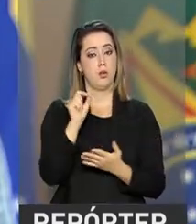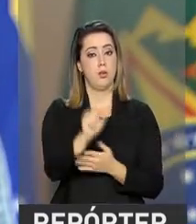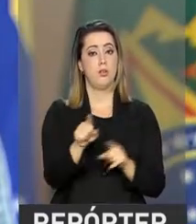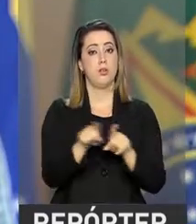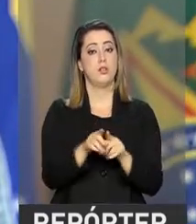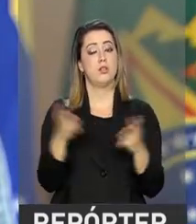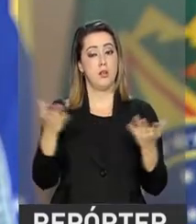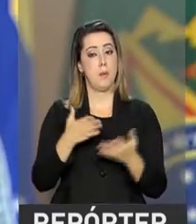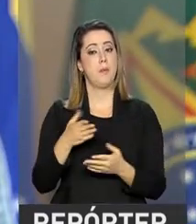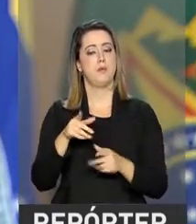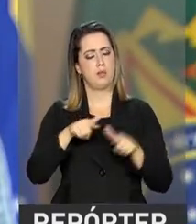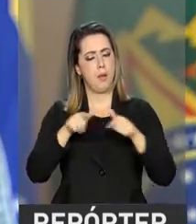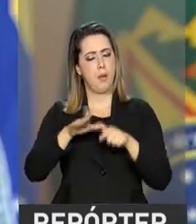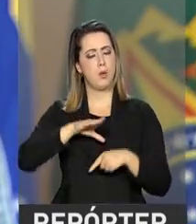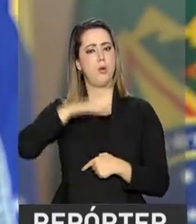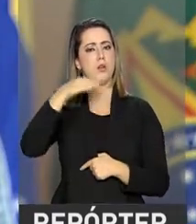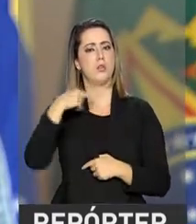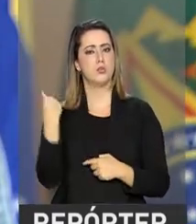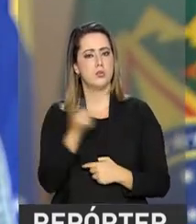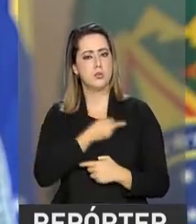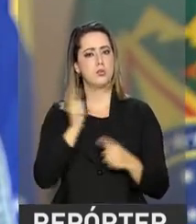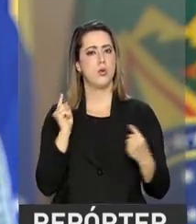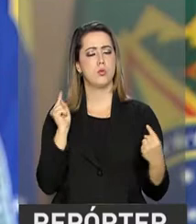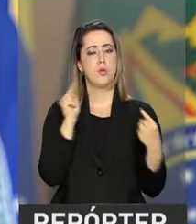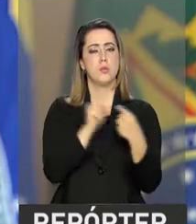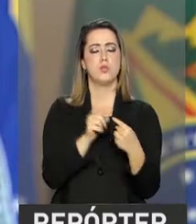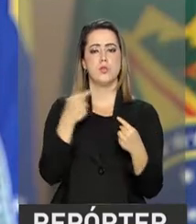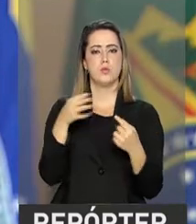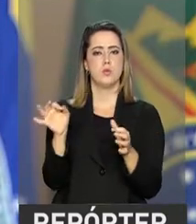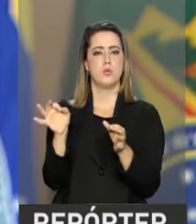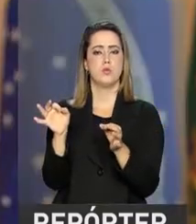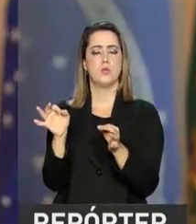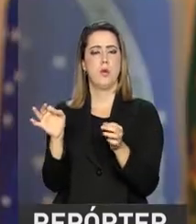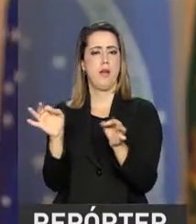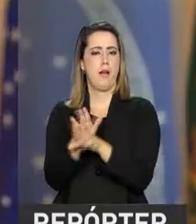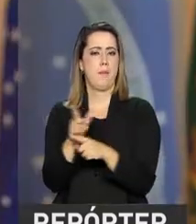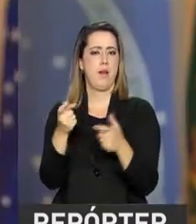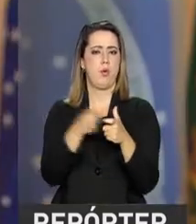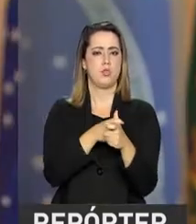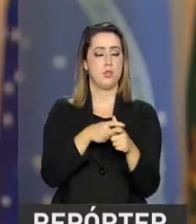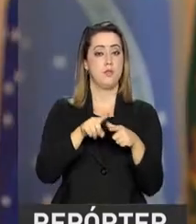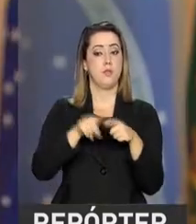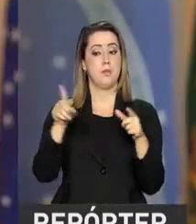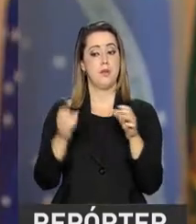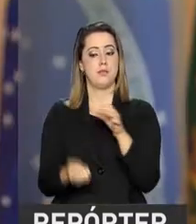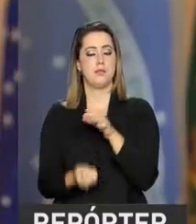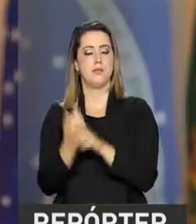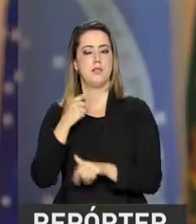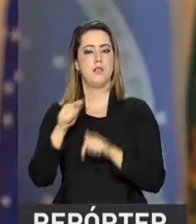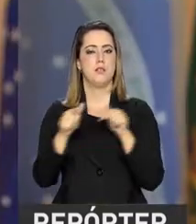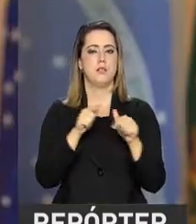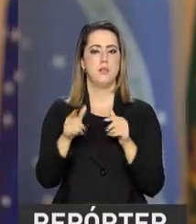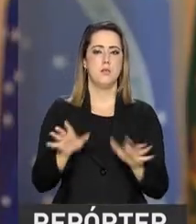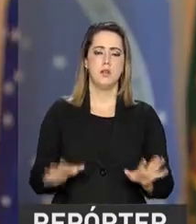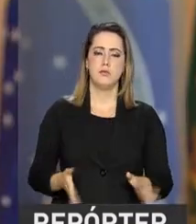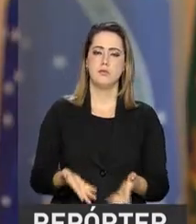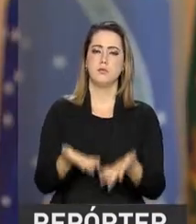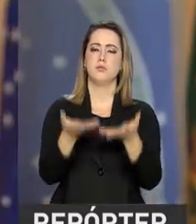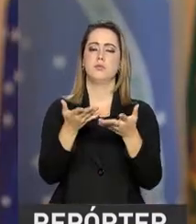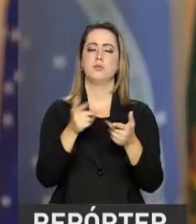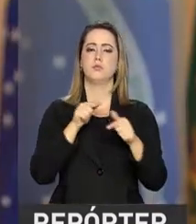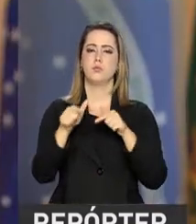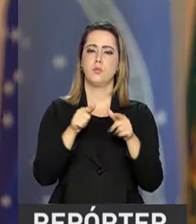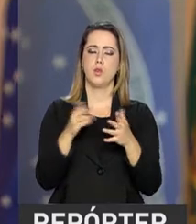corajosa o nosso grande objetivo não é cobrir o défice fiscal mas criarem prêmios já a renda e oferecer um serviço